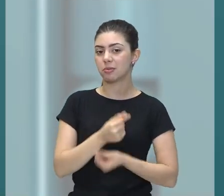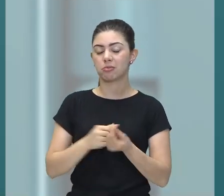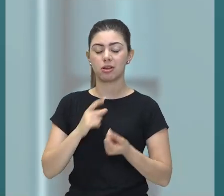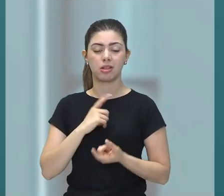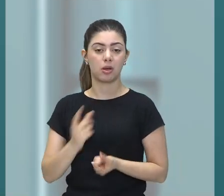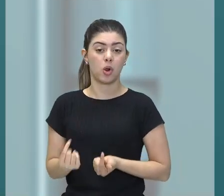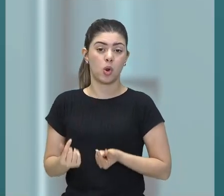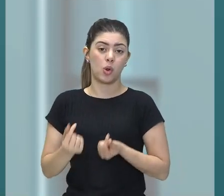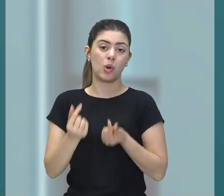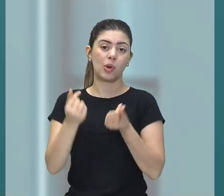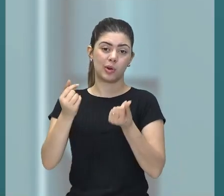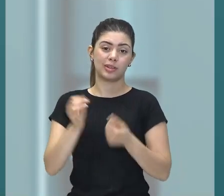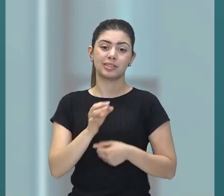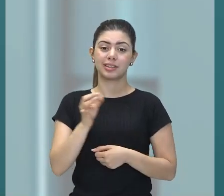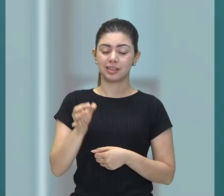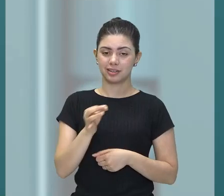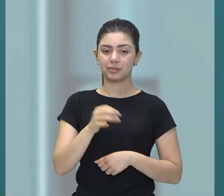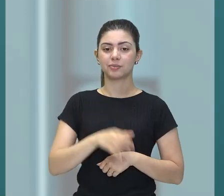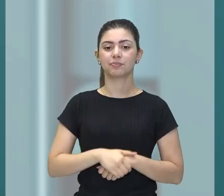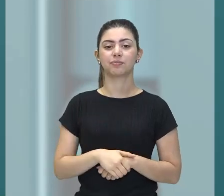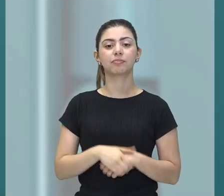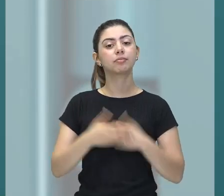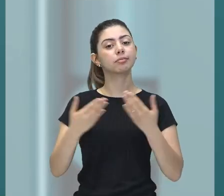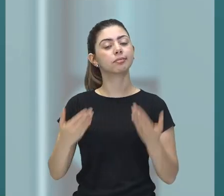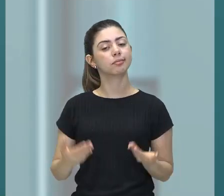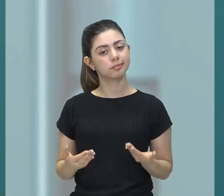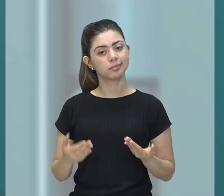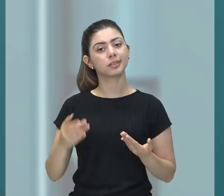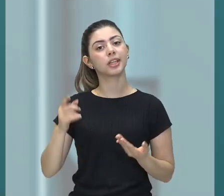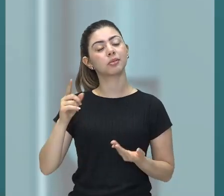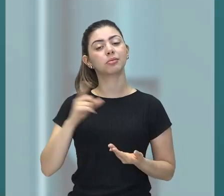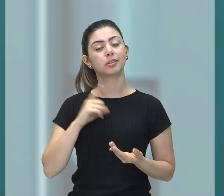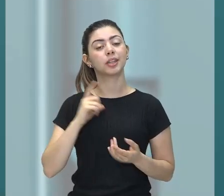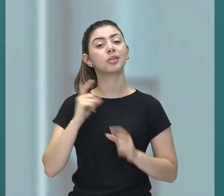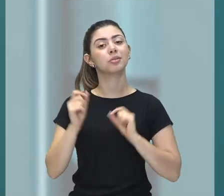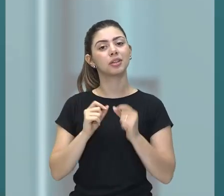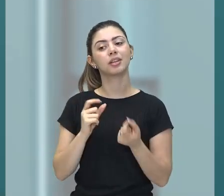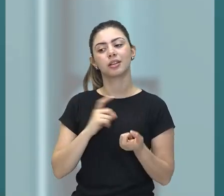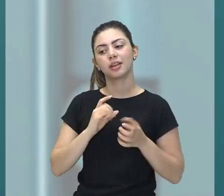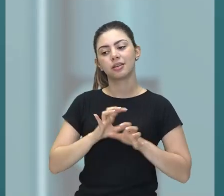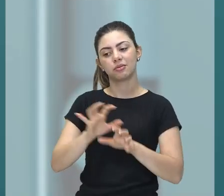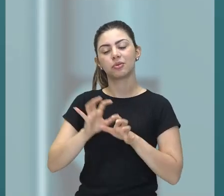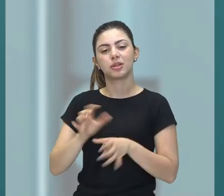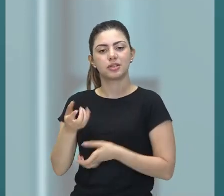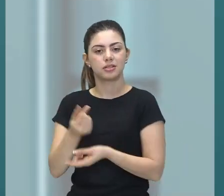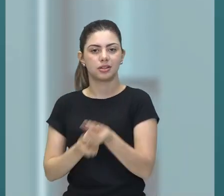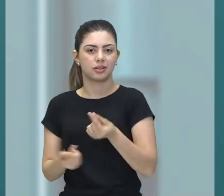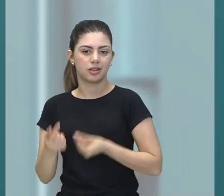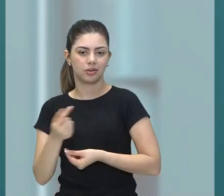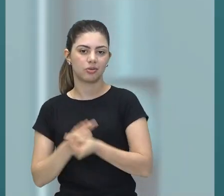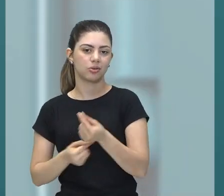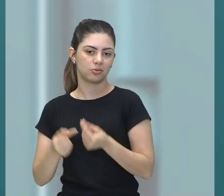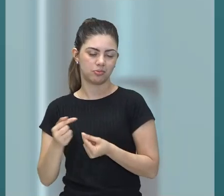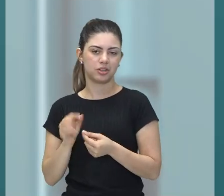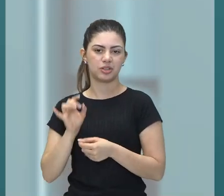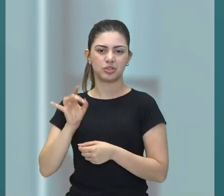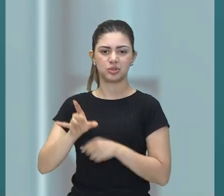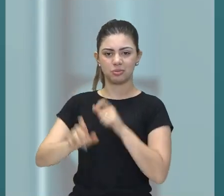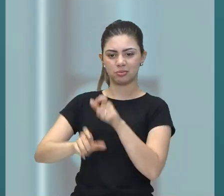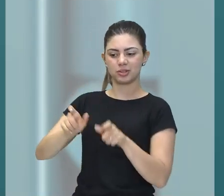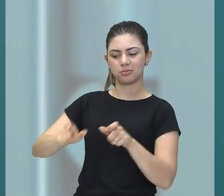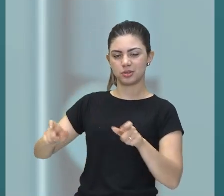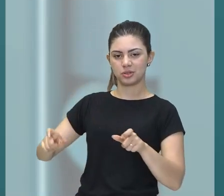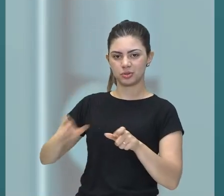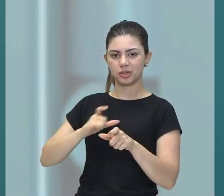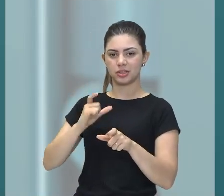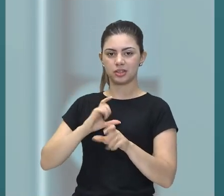gerada, que está sendo movimentada. Então, isso gera muita receita, né? Não só para aqueles que estão ali